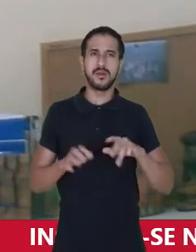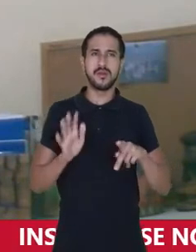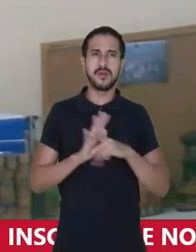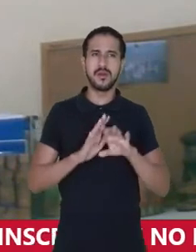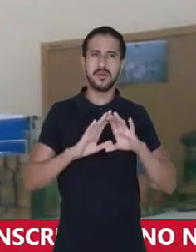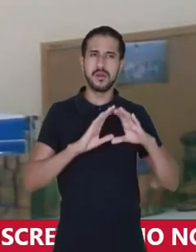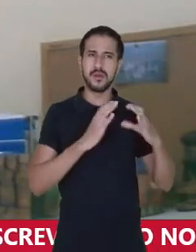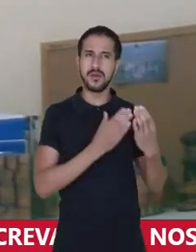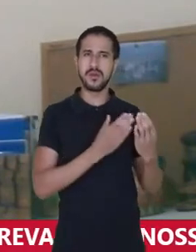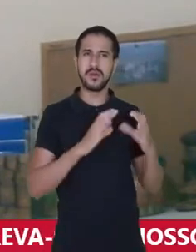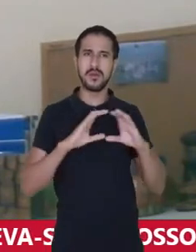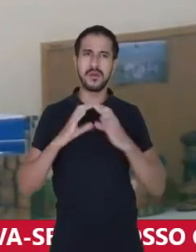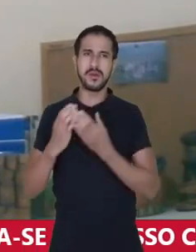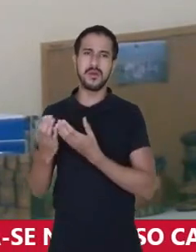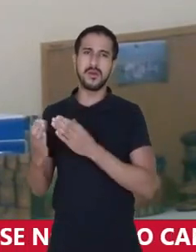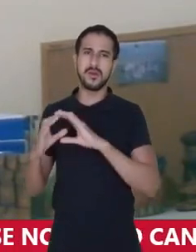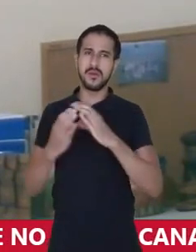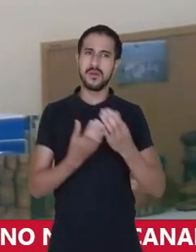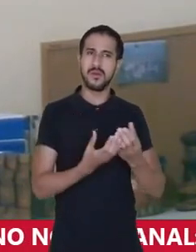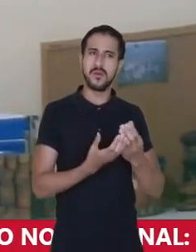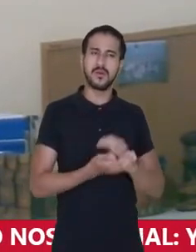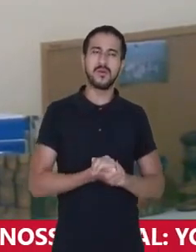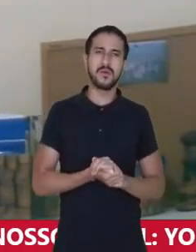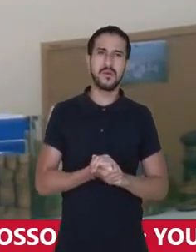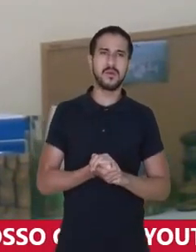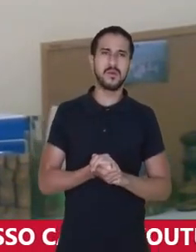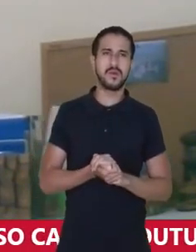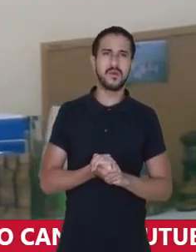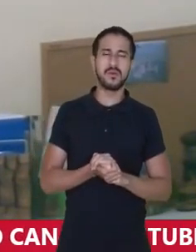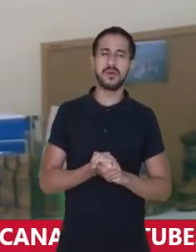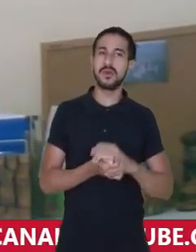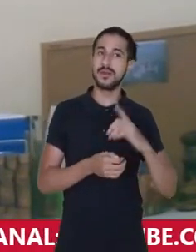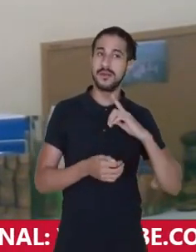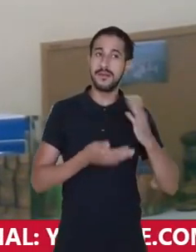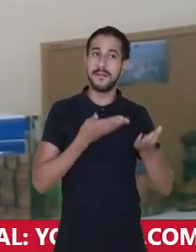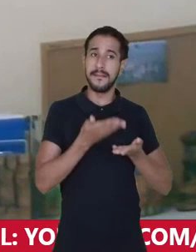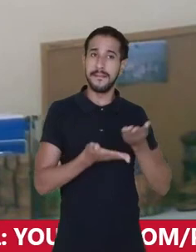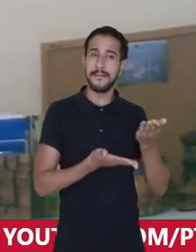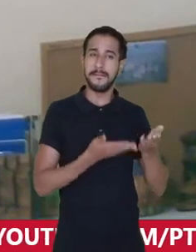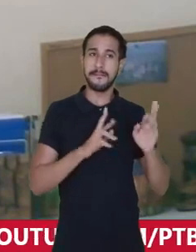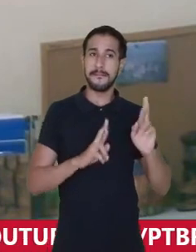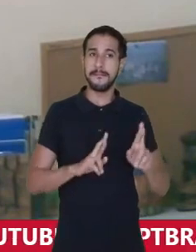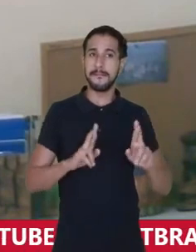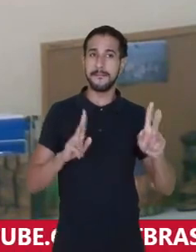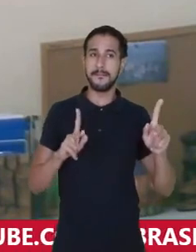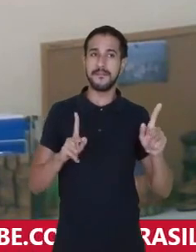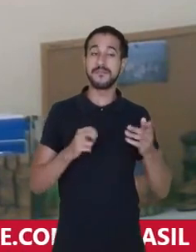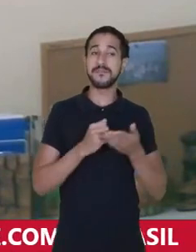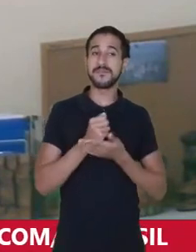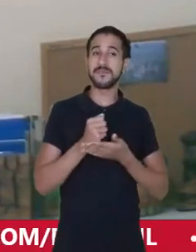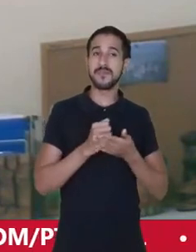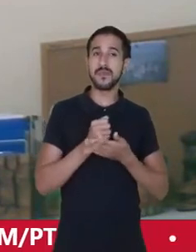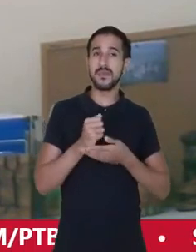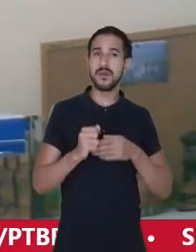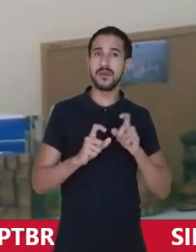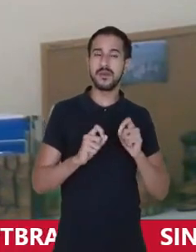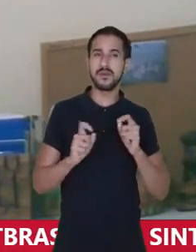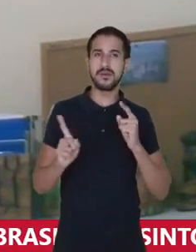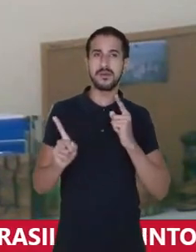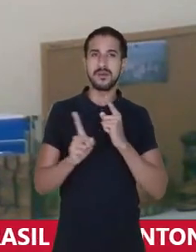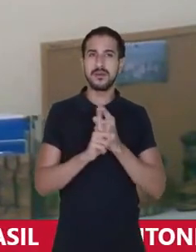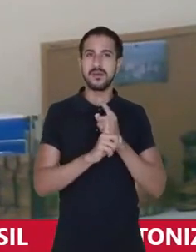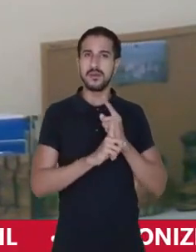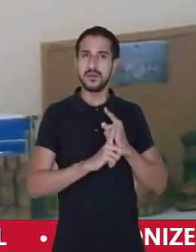comunidades, né, que tem tratamento discricionário a partir dessa identificação